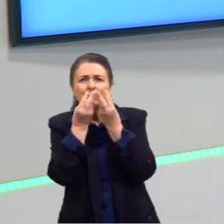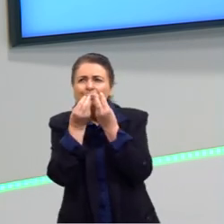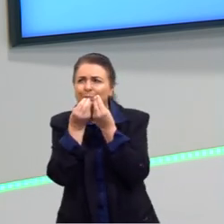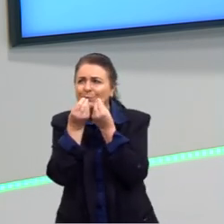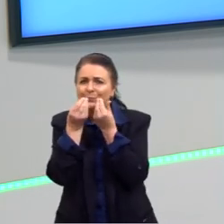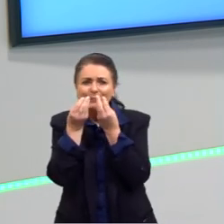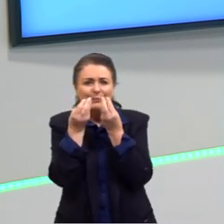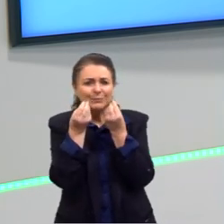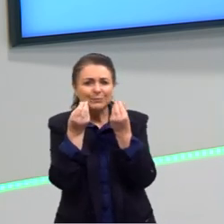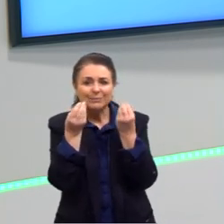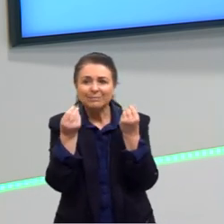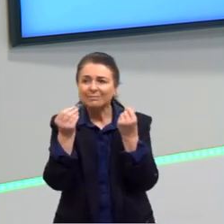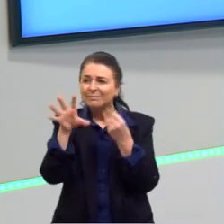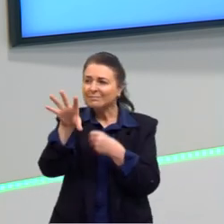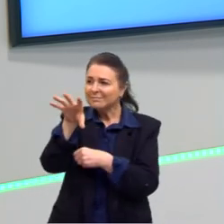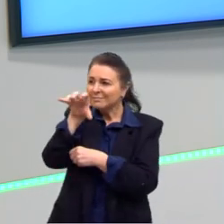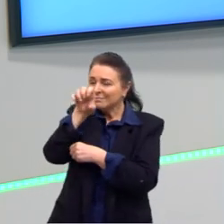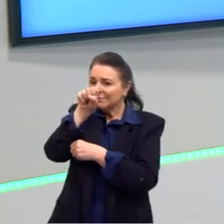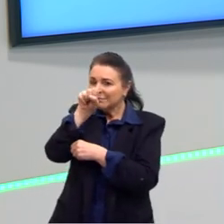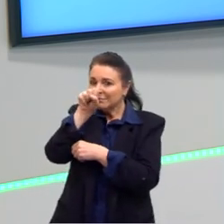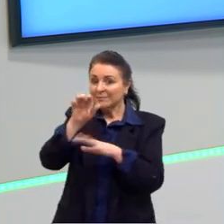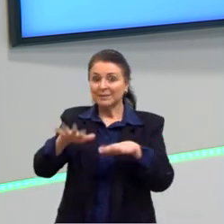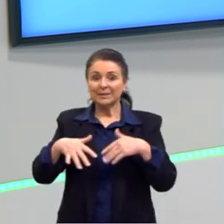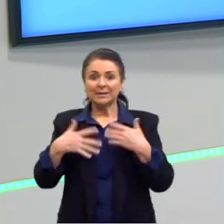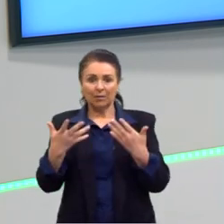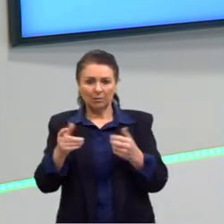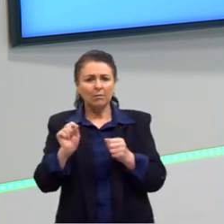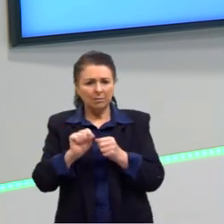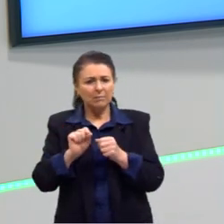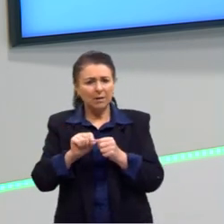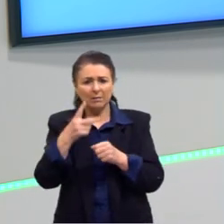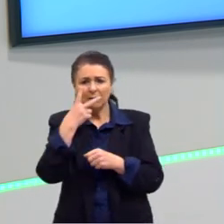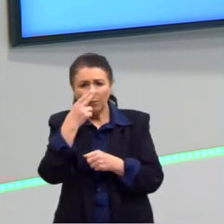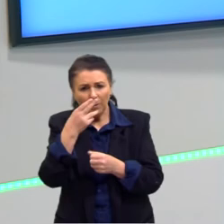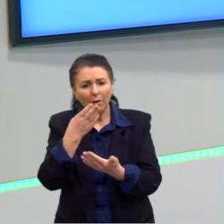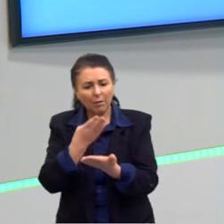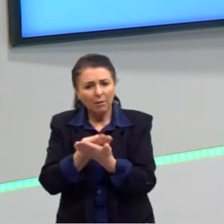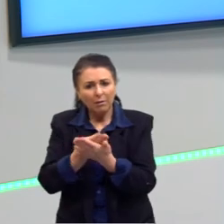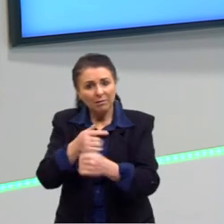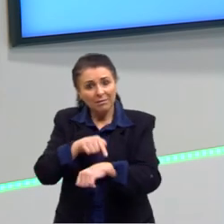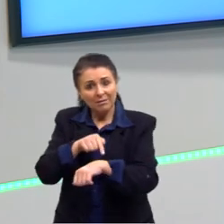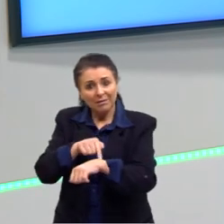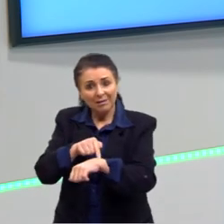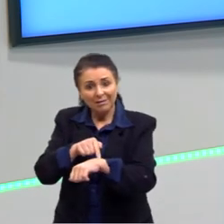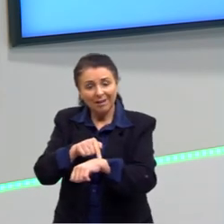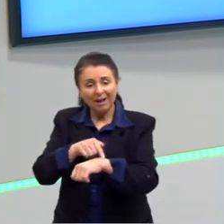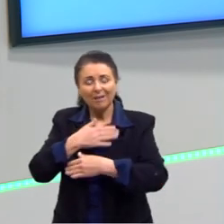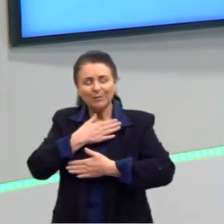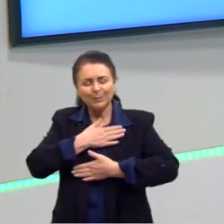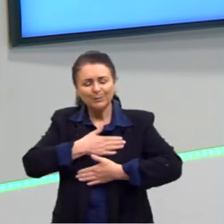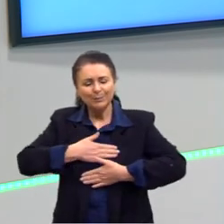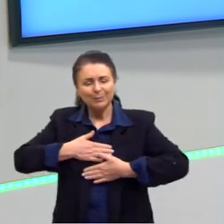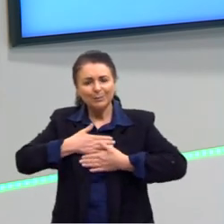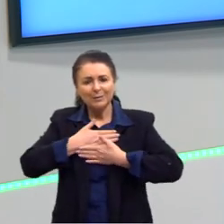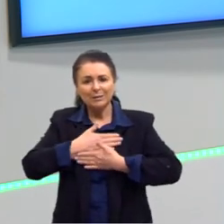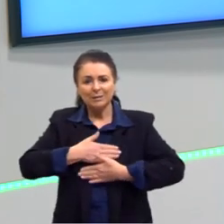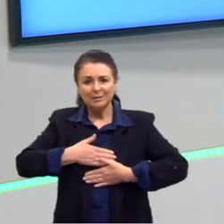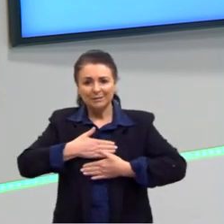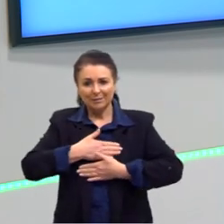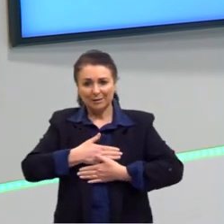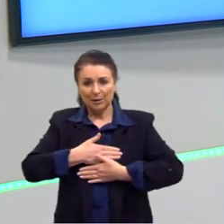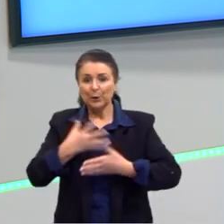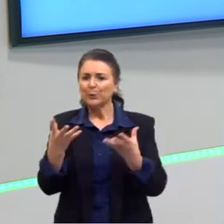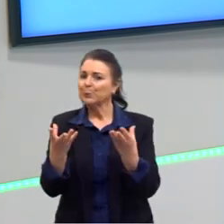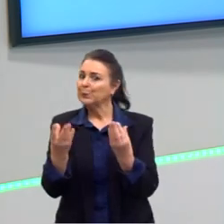gosto né o aroma Então faz assim com os estudos também né aprecie Sem moderação